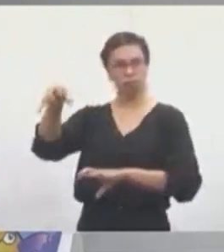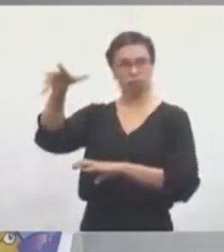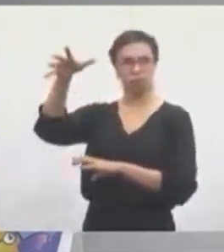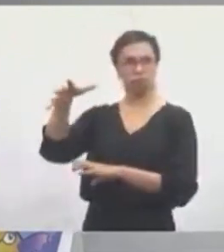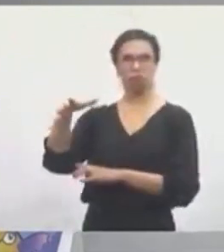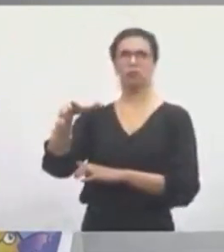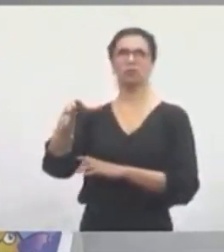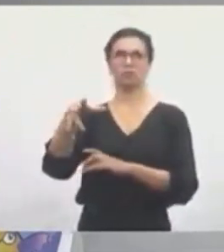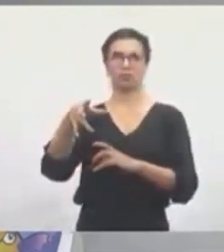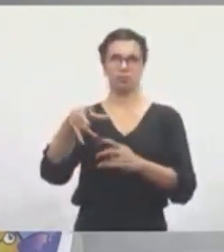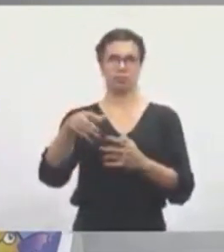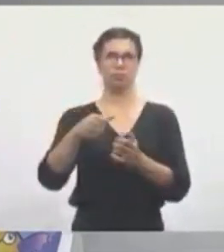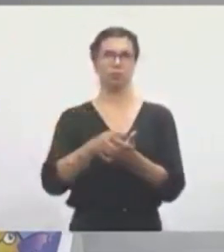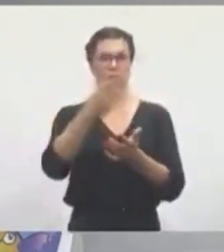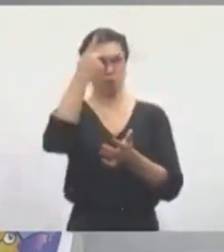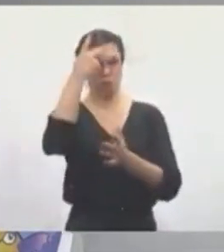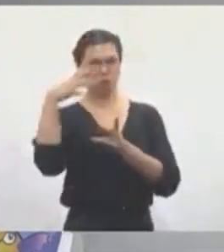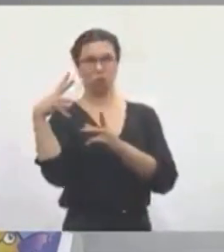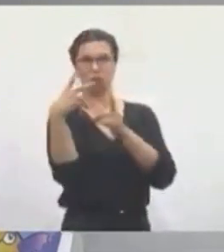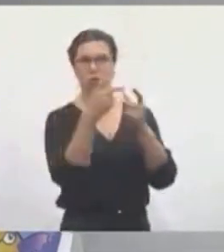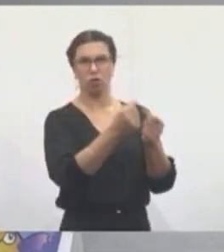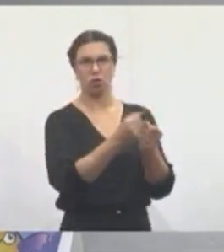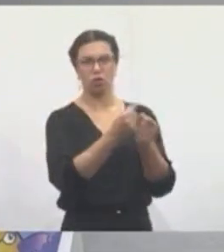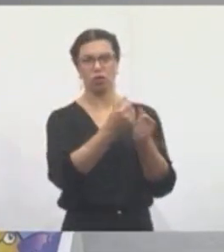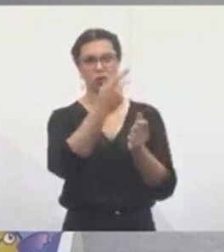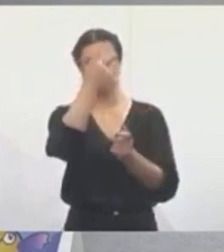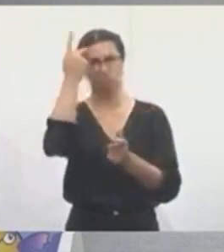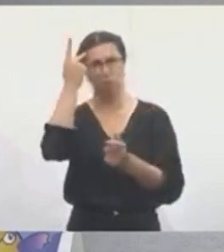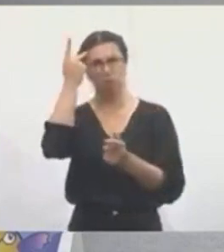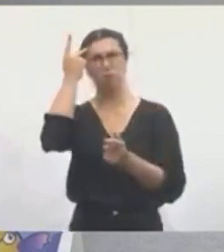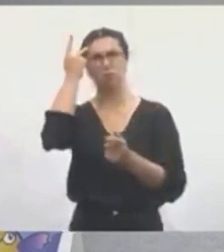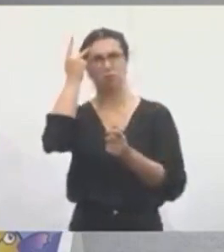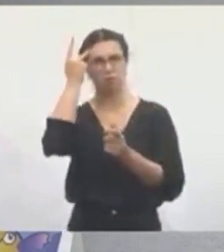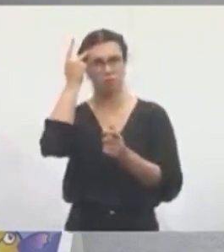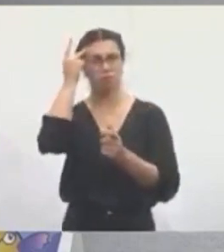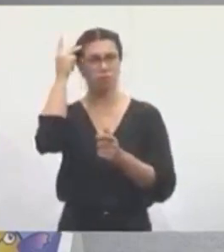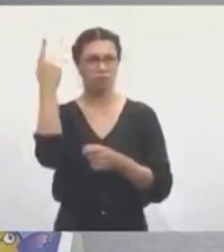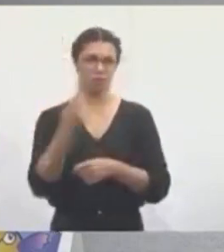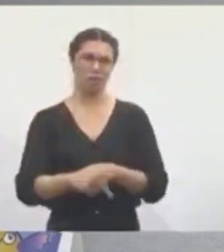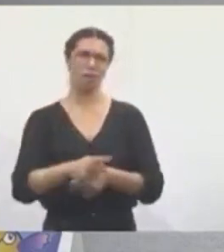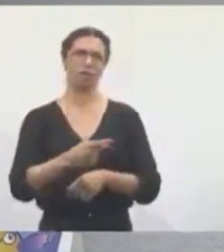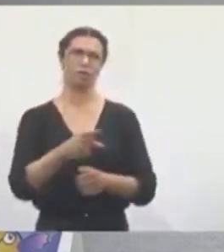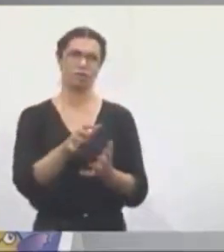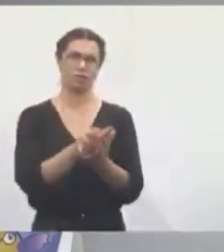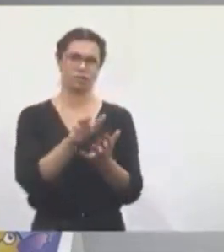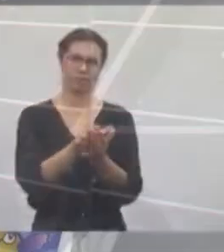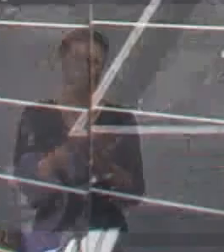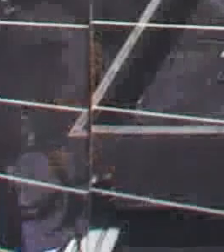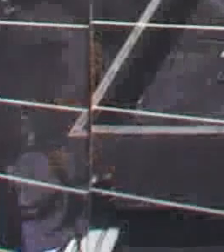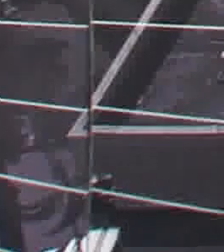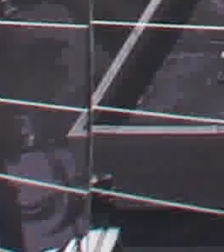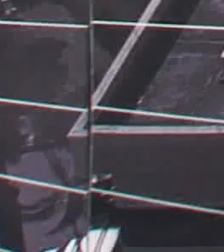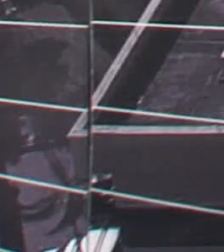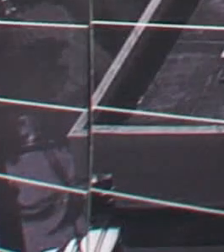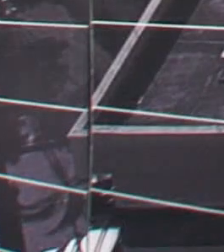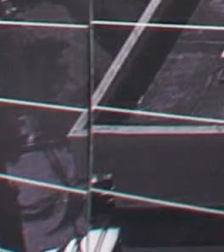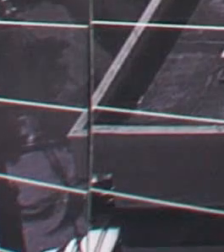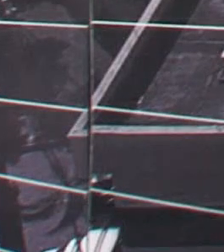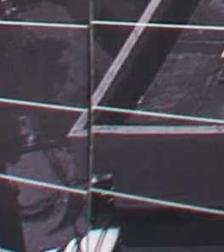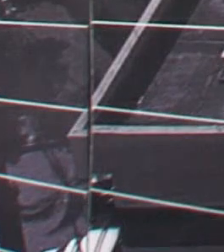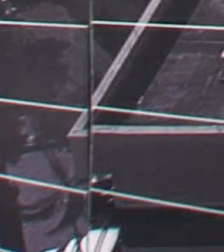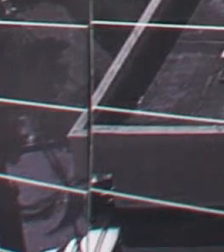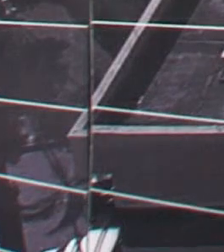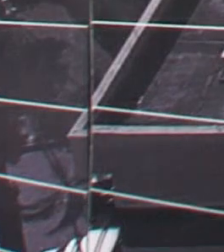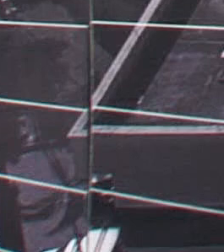luz para toda essa garotada aí, para o qual ele passou e pelos amigos ao qual ele fez aqui na terra.